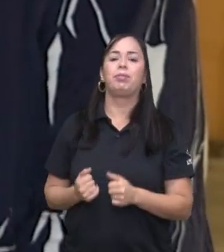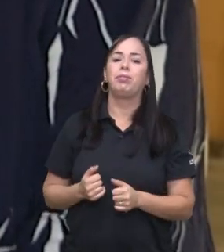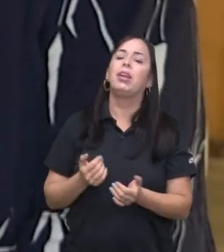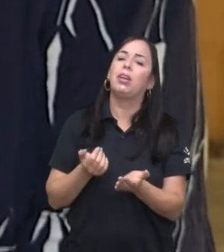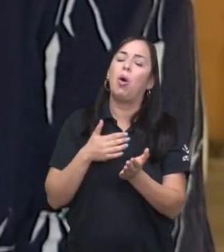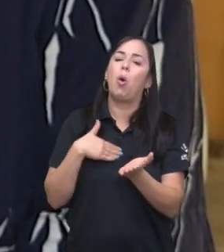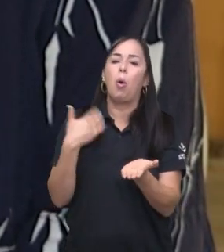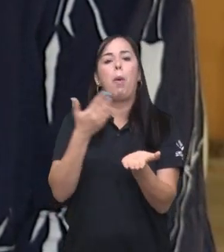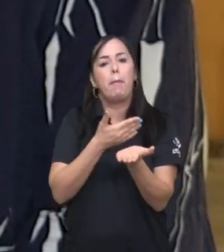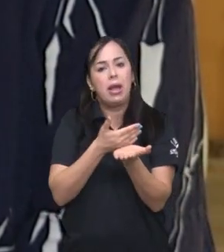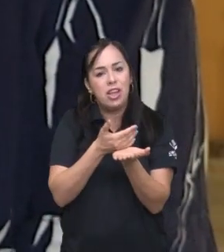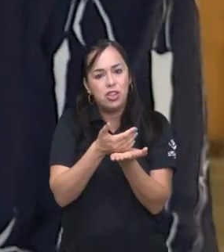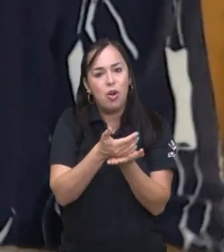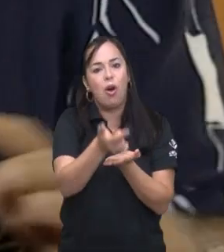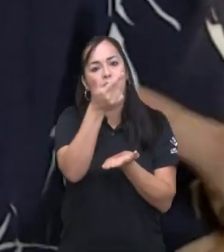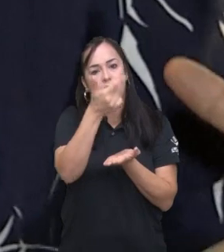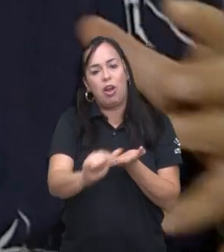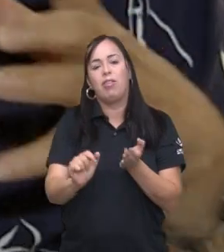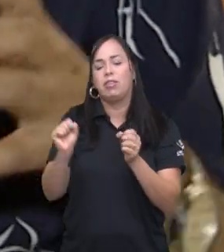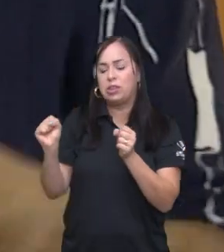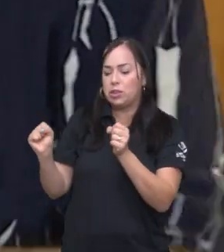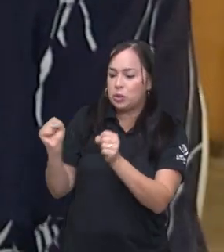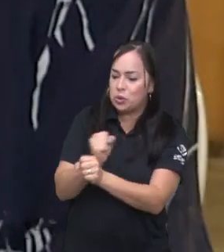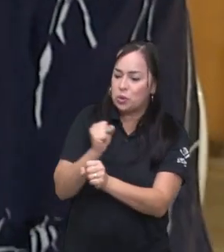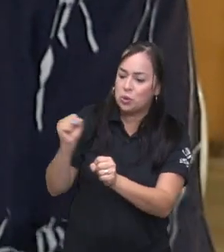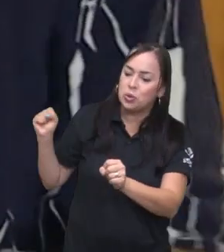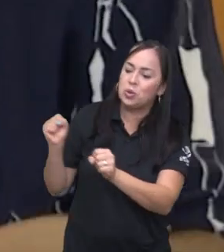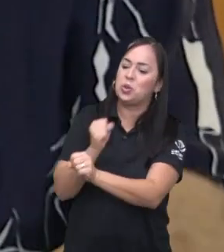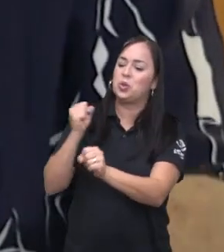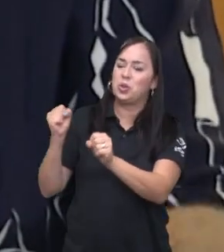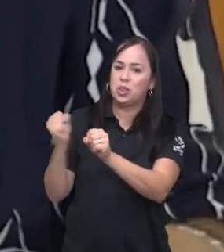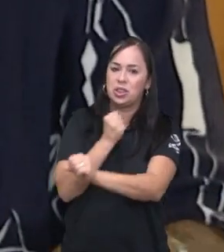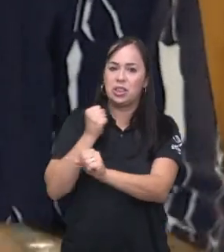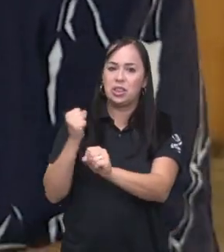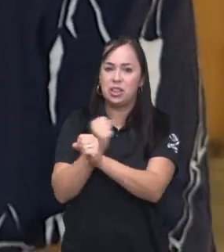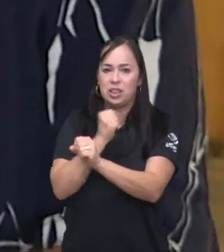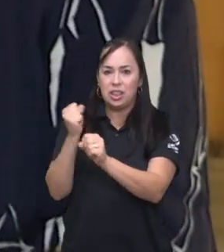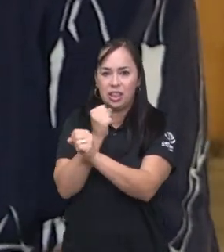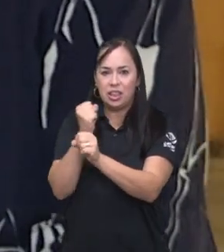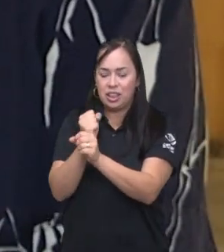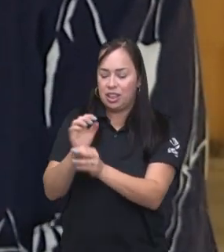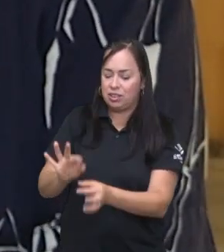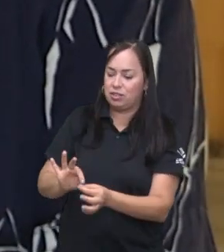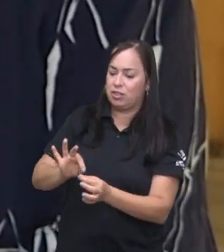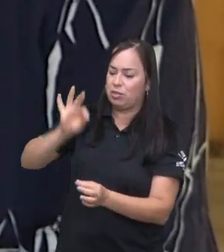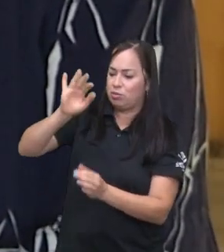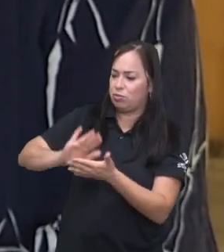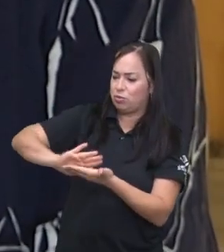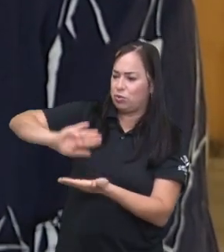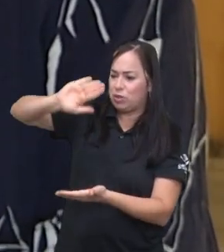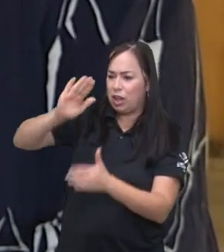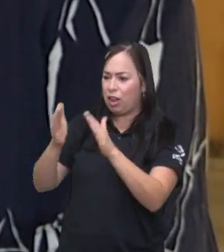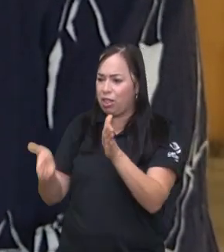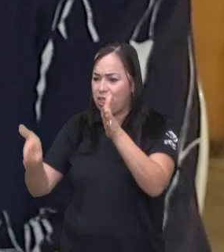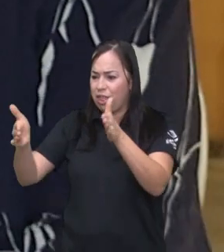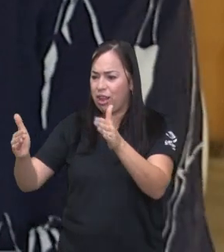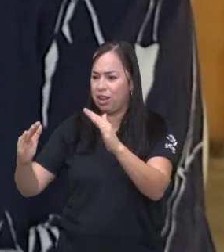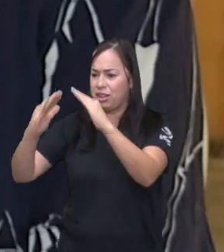começamos um trabalho de construção, né? Tivemos que fazer tudo de novo, desde o baldrame até subir, a igreja subiu